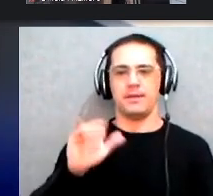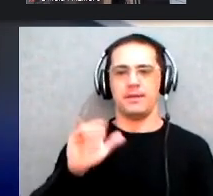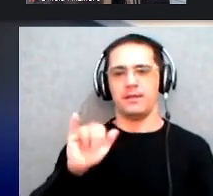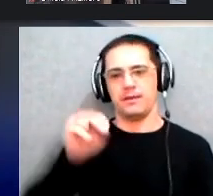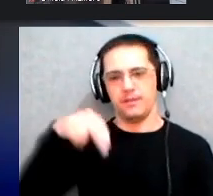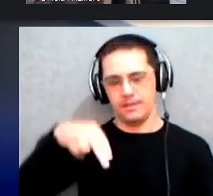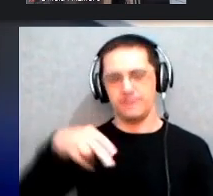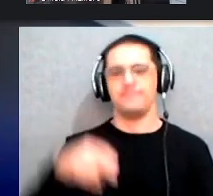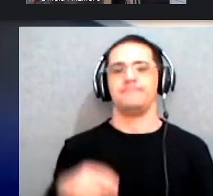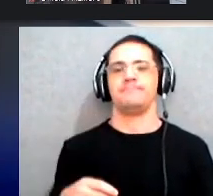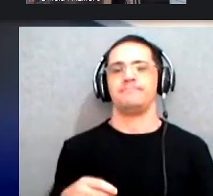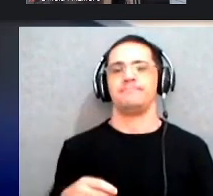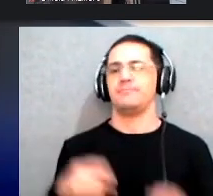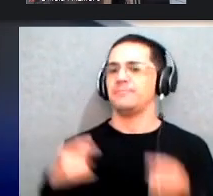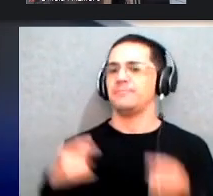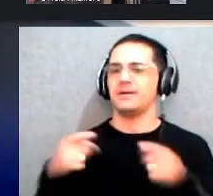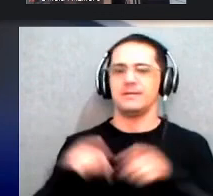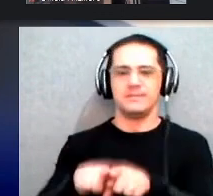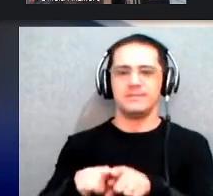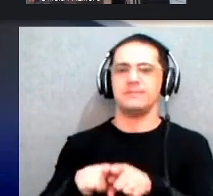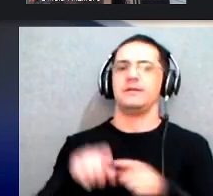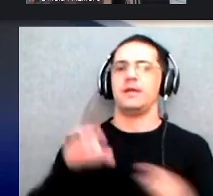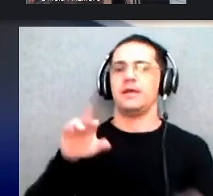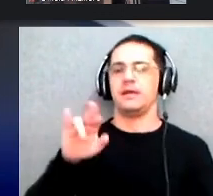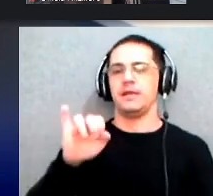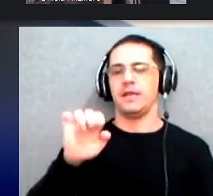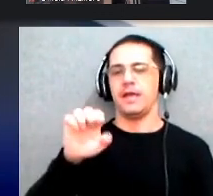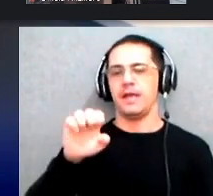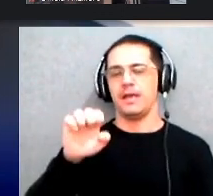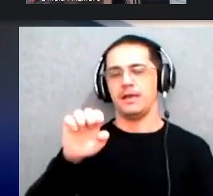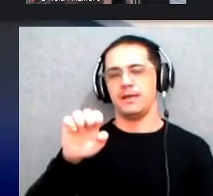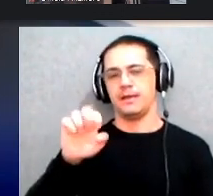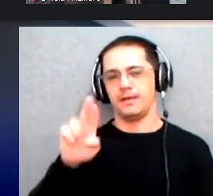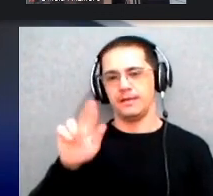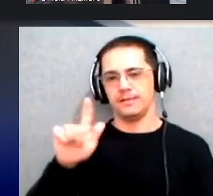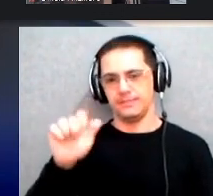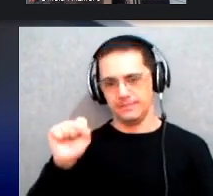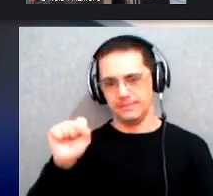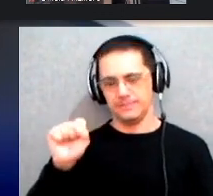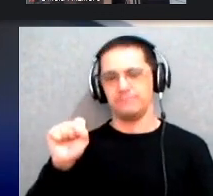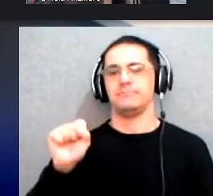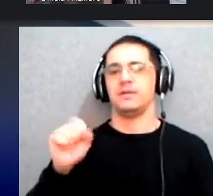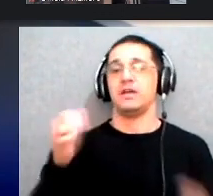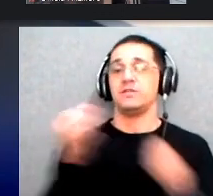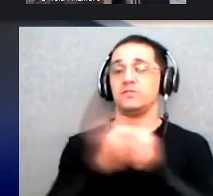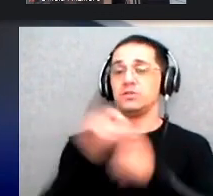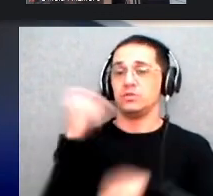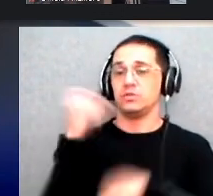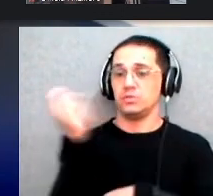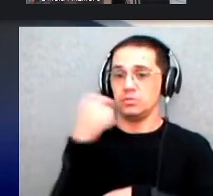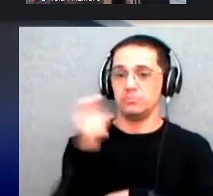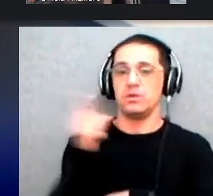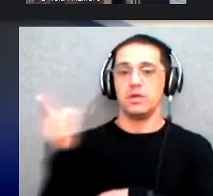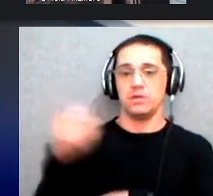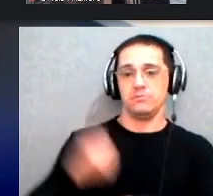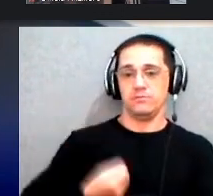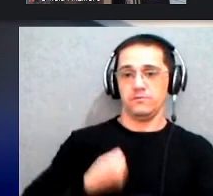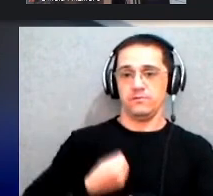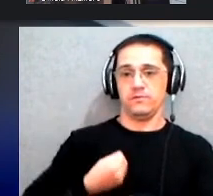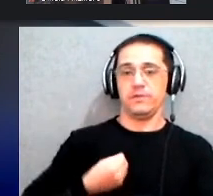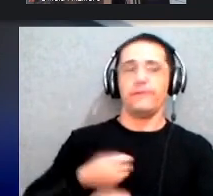Advocacia Criminal e da Advocacia do Rio Grande do Sul. Efetivamente, ele não está ali só simbolicamente, ele está